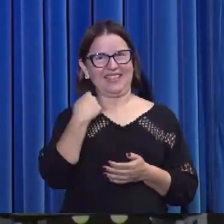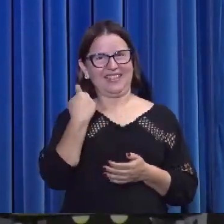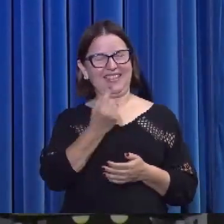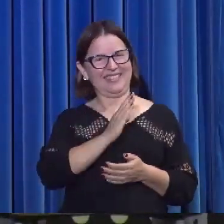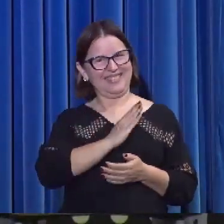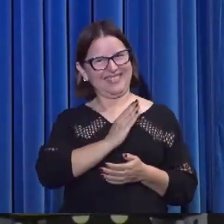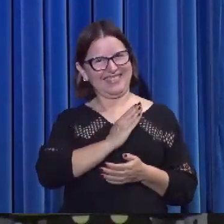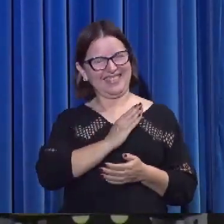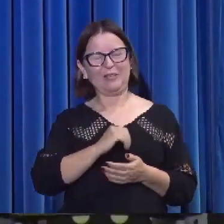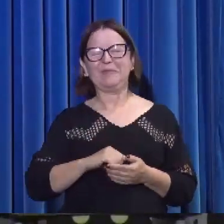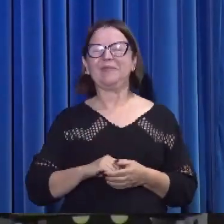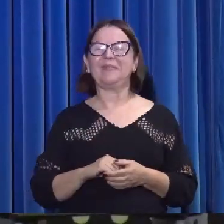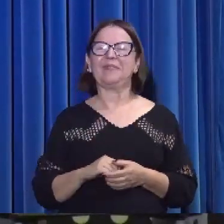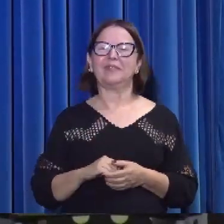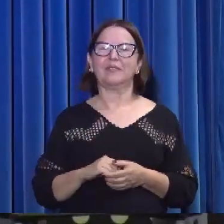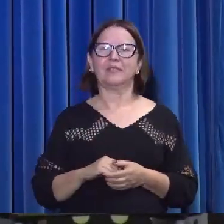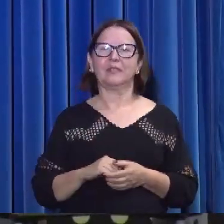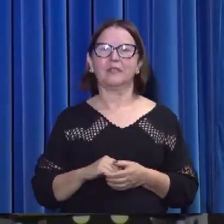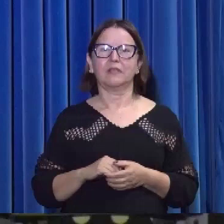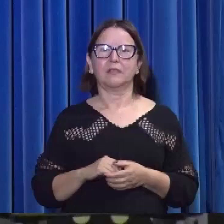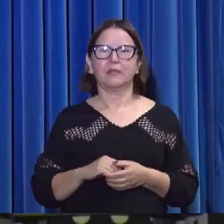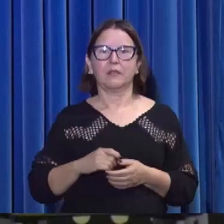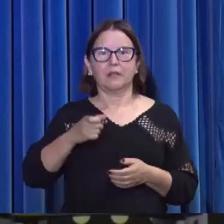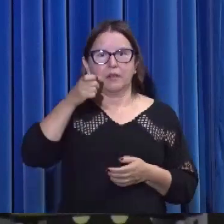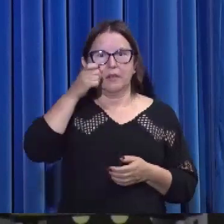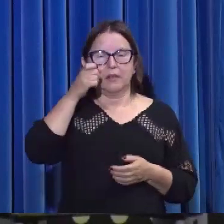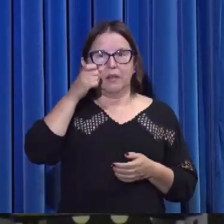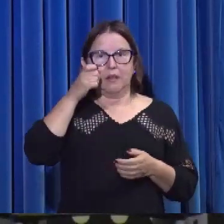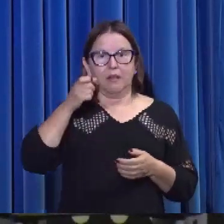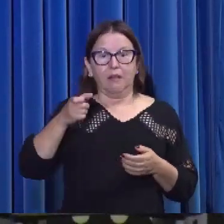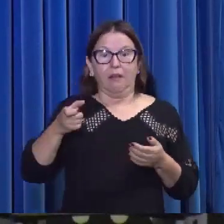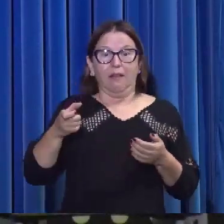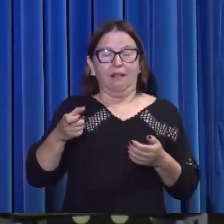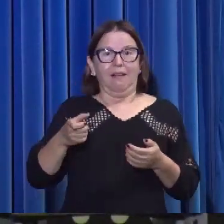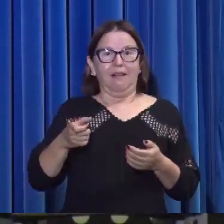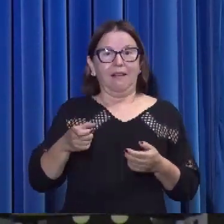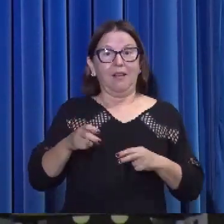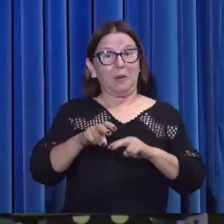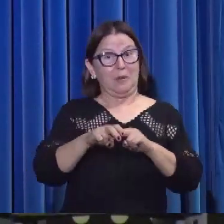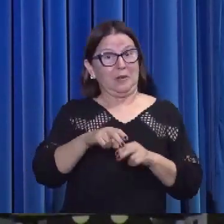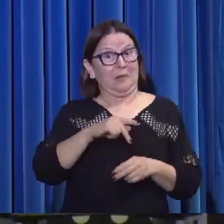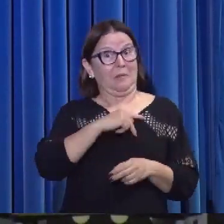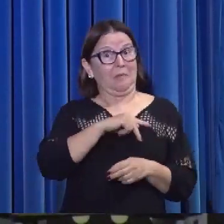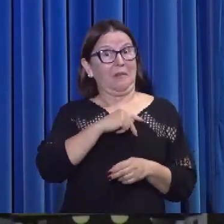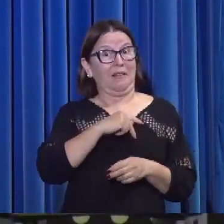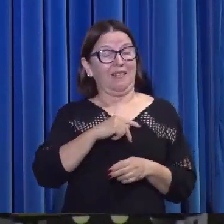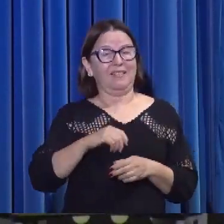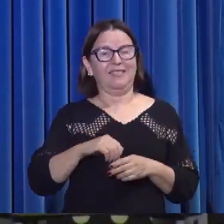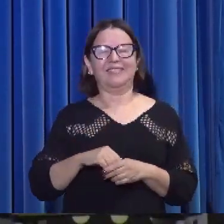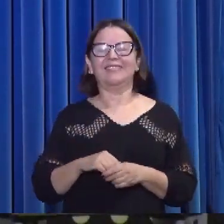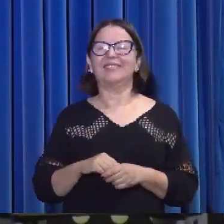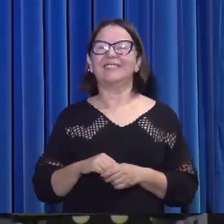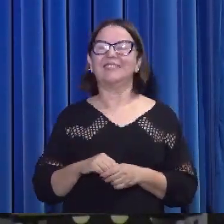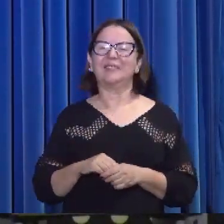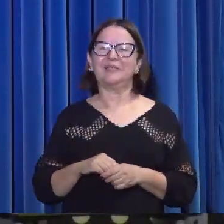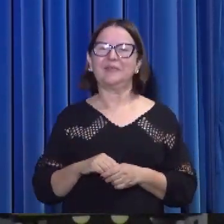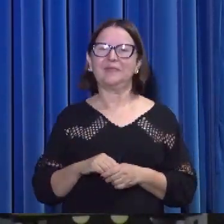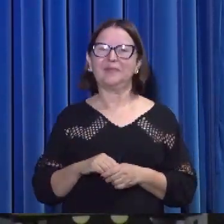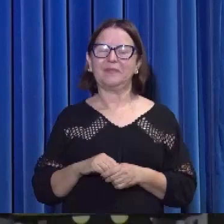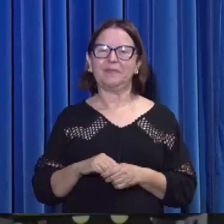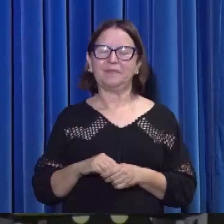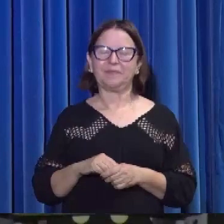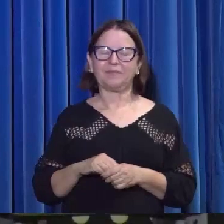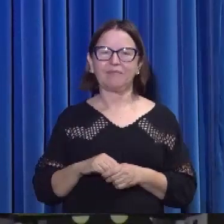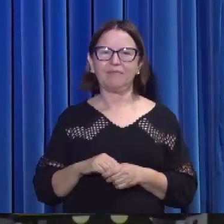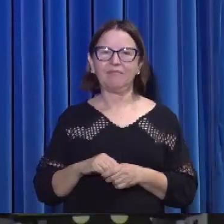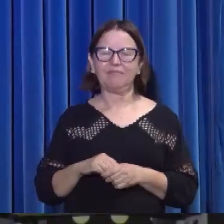Eu fico impressionado com a motivação de Paulo. Ele está dizendo, nesse